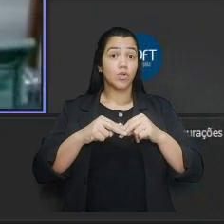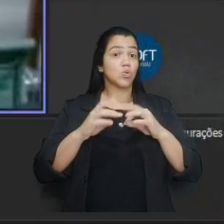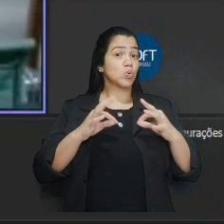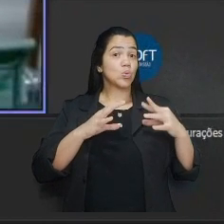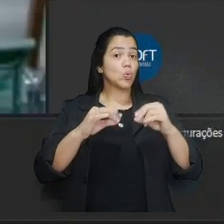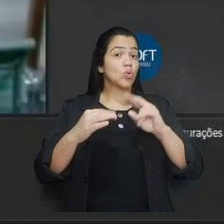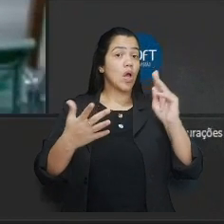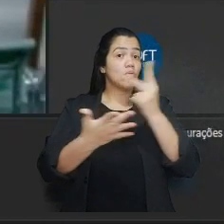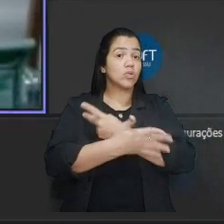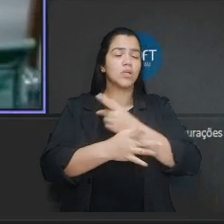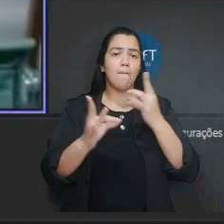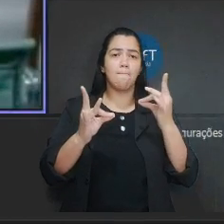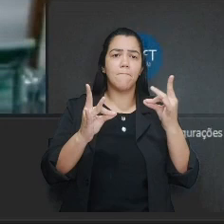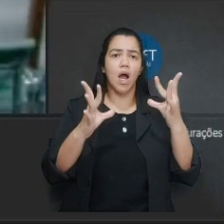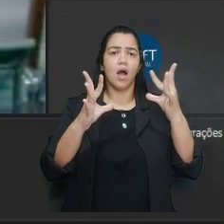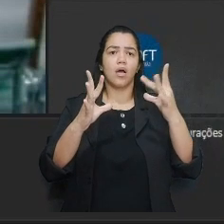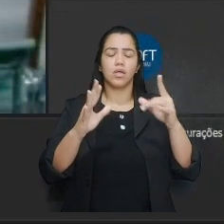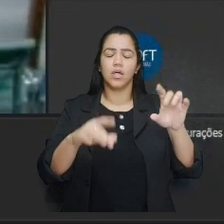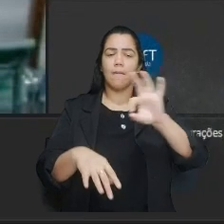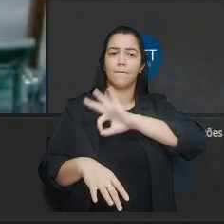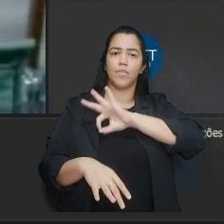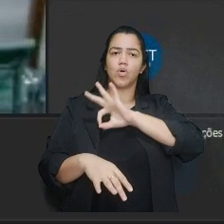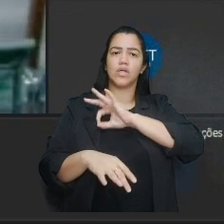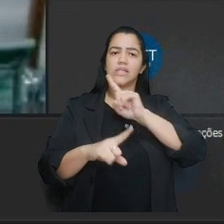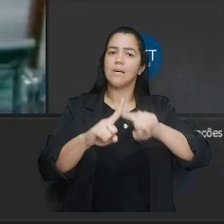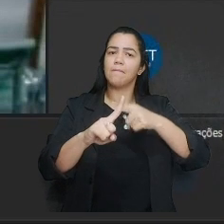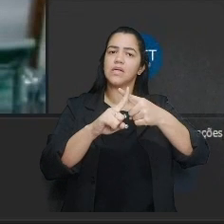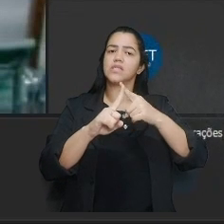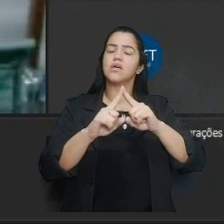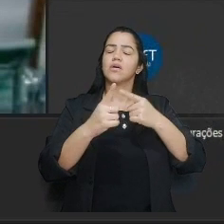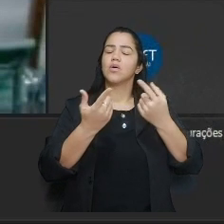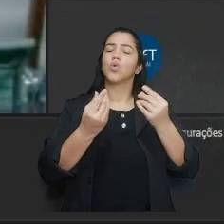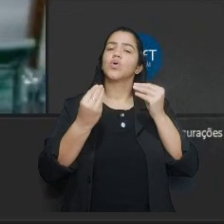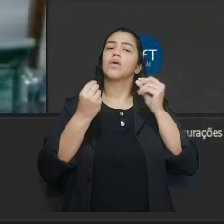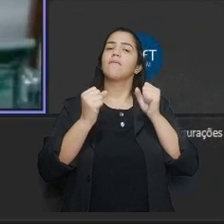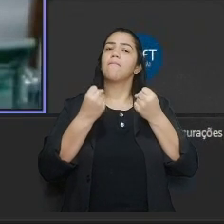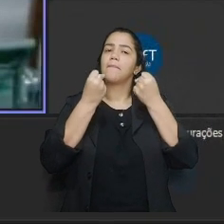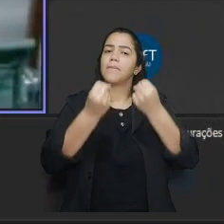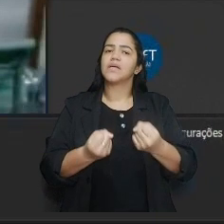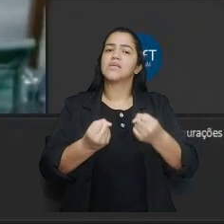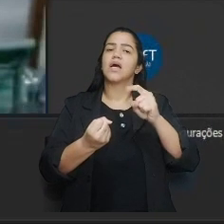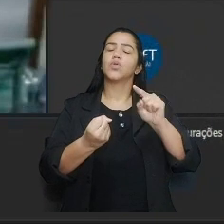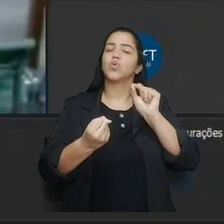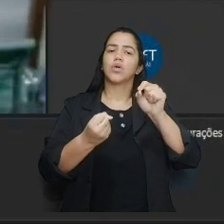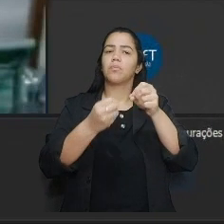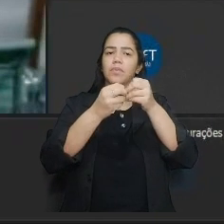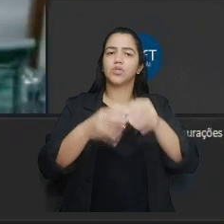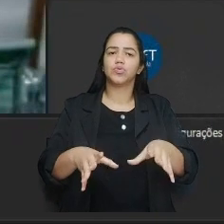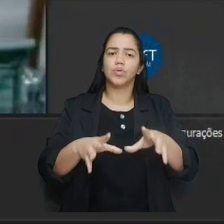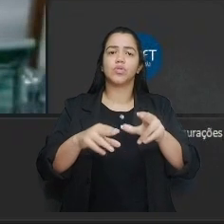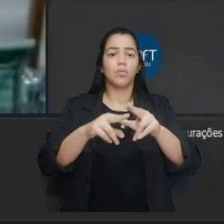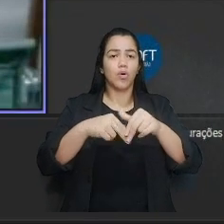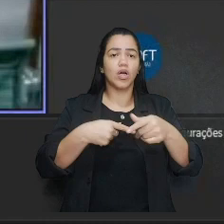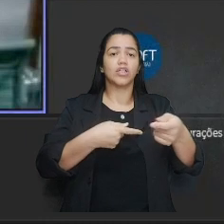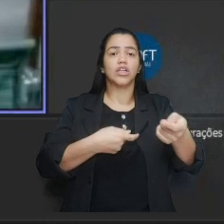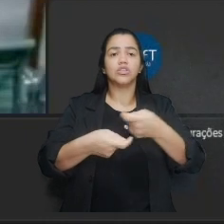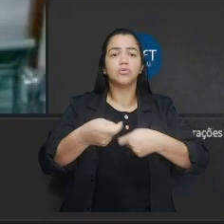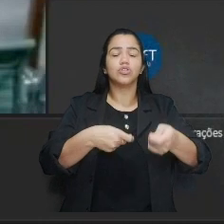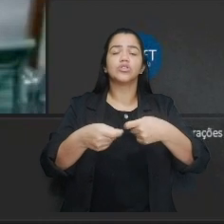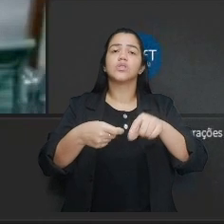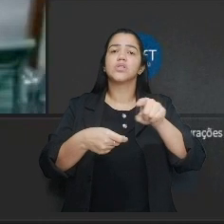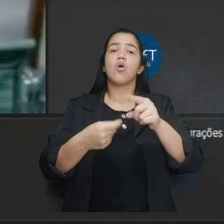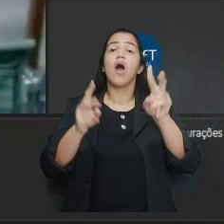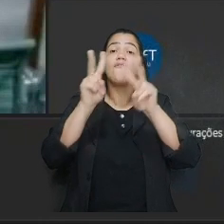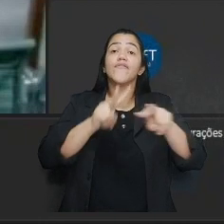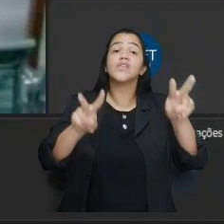e que toda essa deflagração dessa operação ainda acirrou o risco de dano, sobretudo em